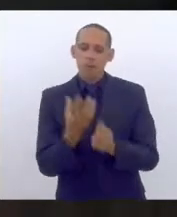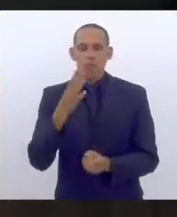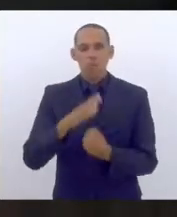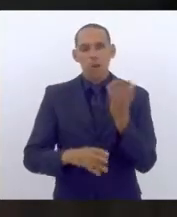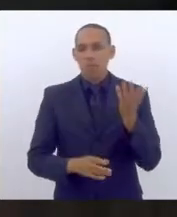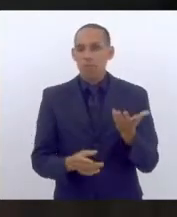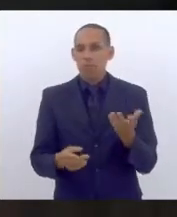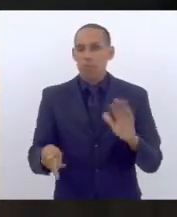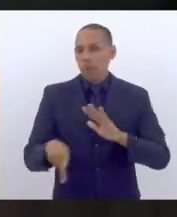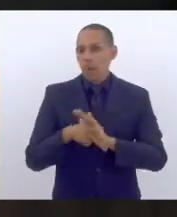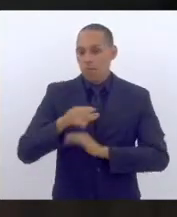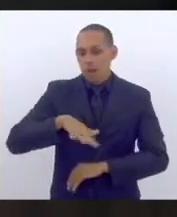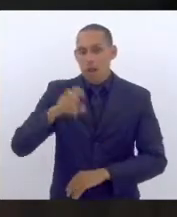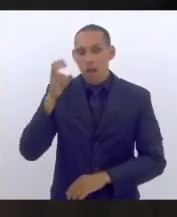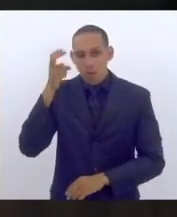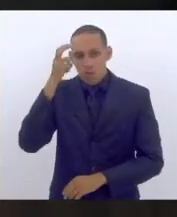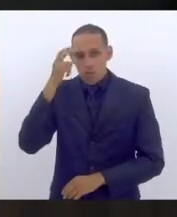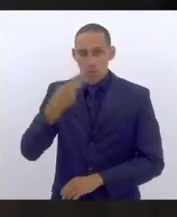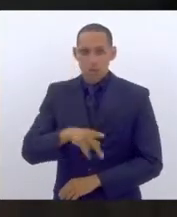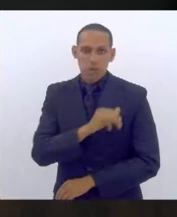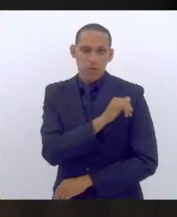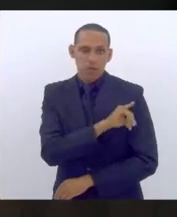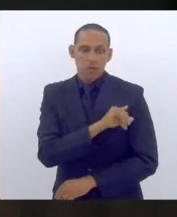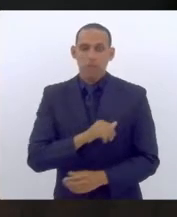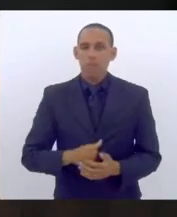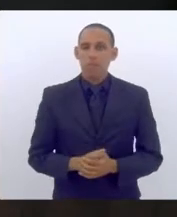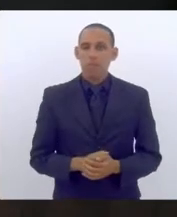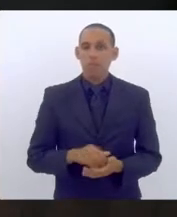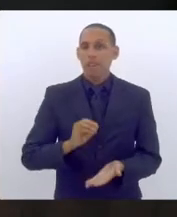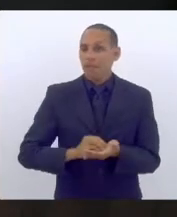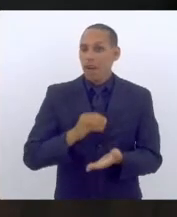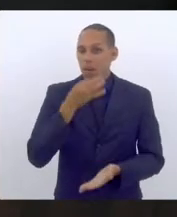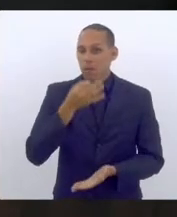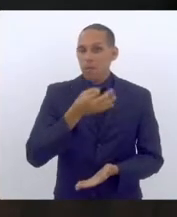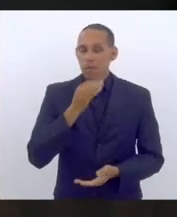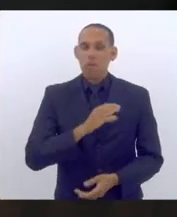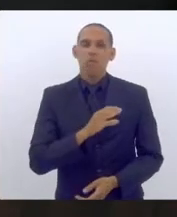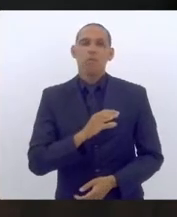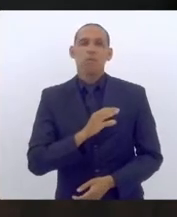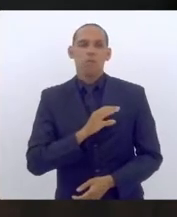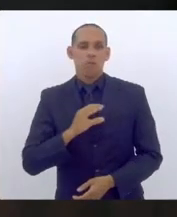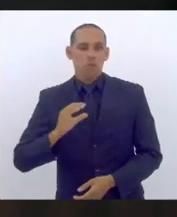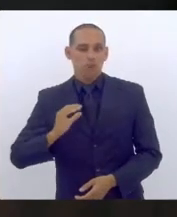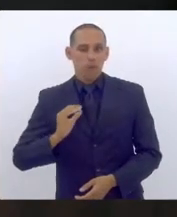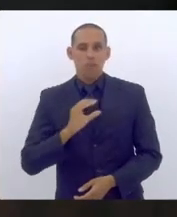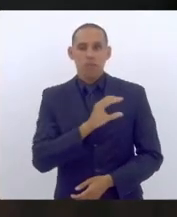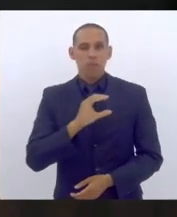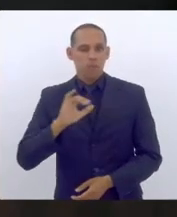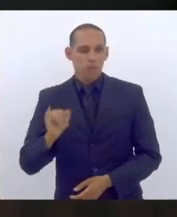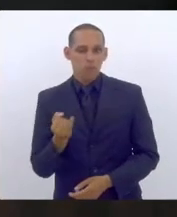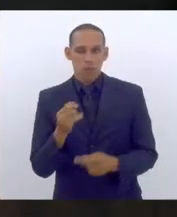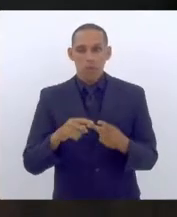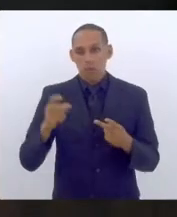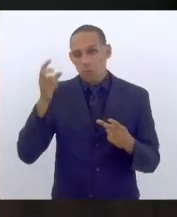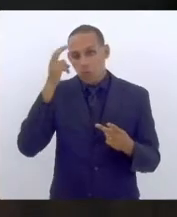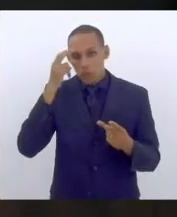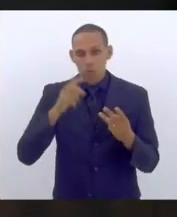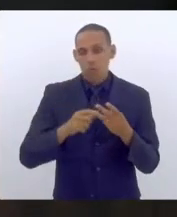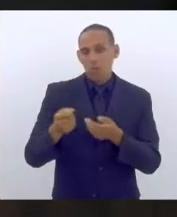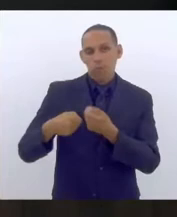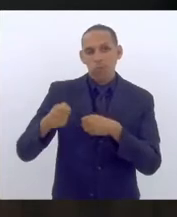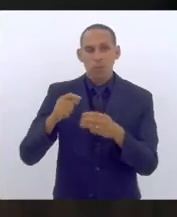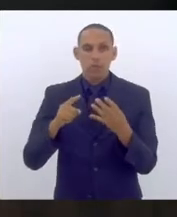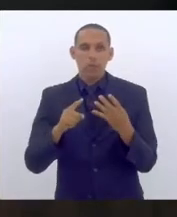voltada para o setor cultural do Estado do Rio de Janeiro dependendo de pareceres das comissões Justiça de Cultura de economia